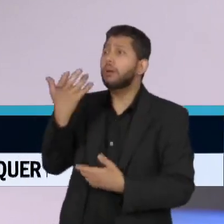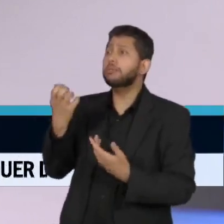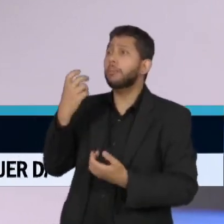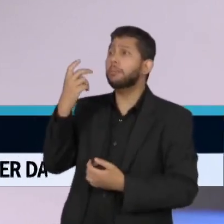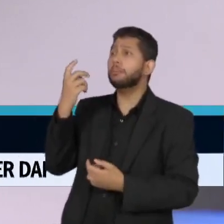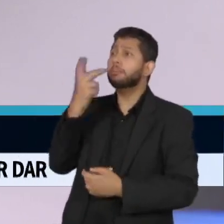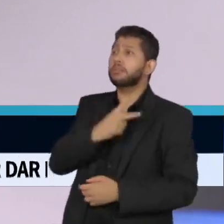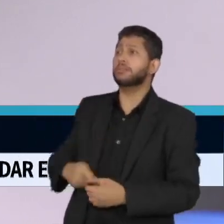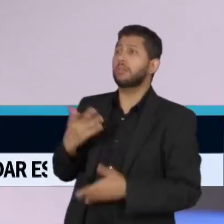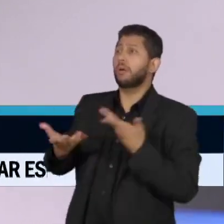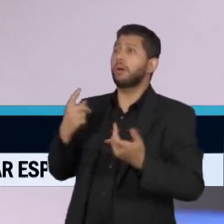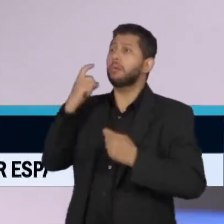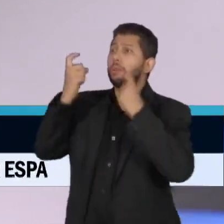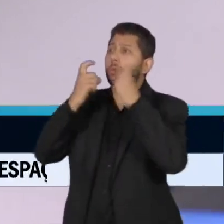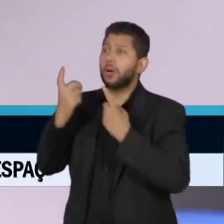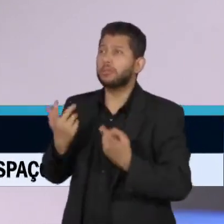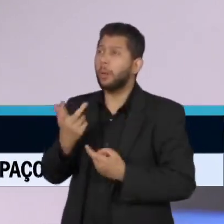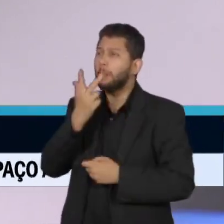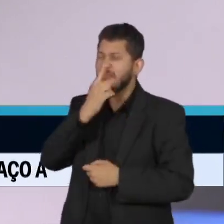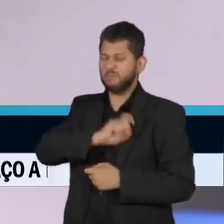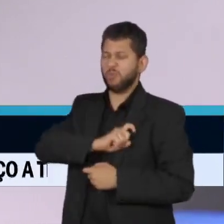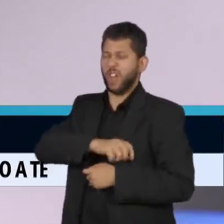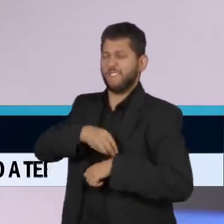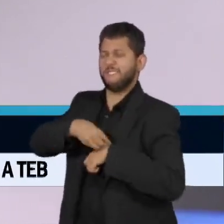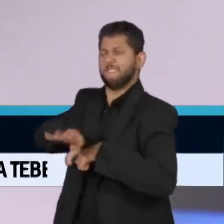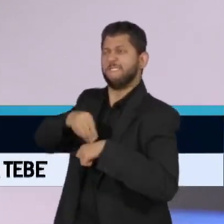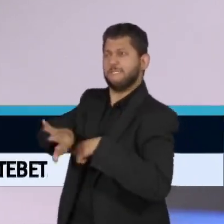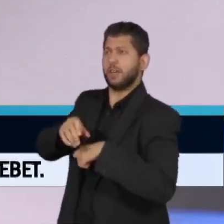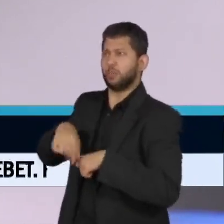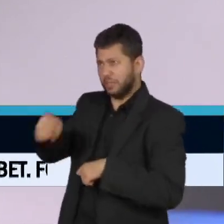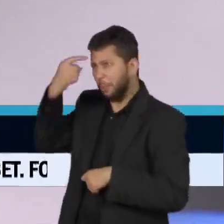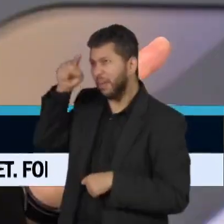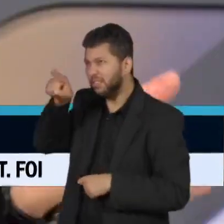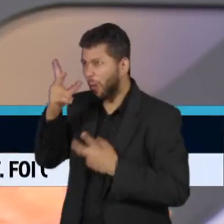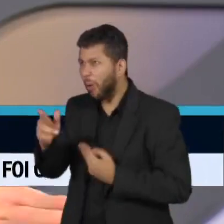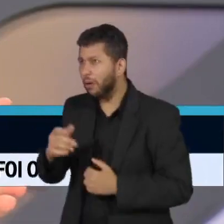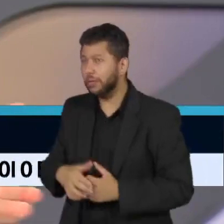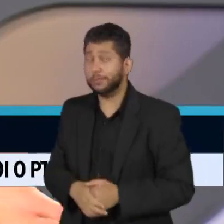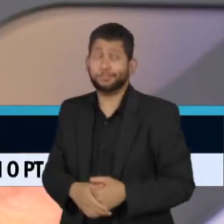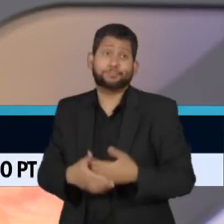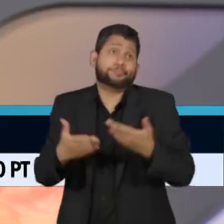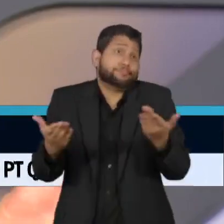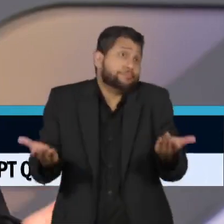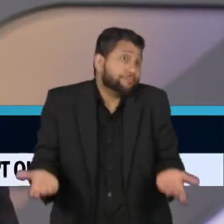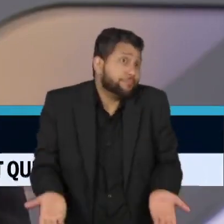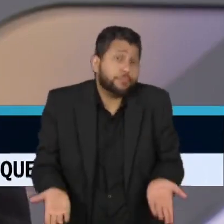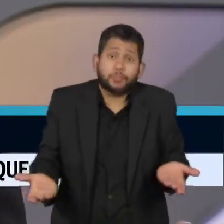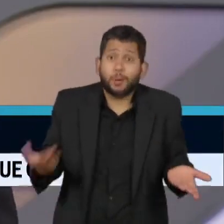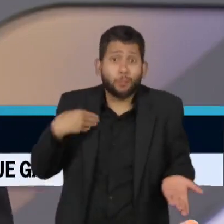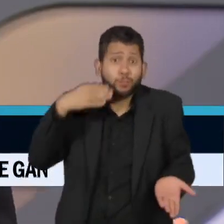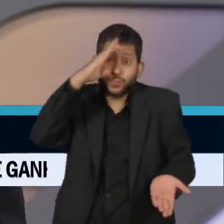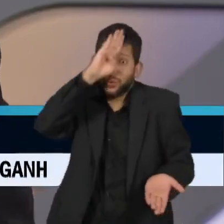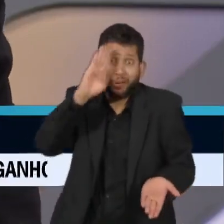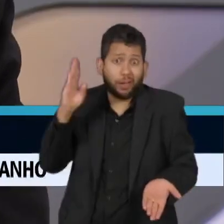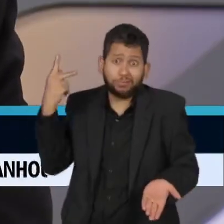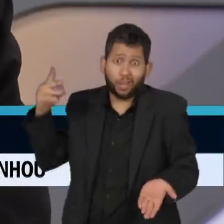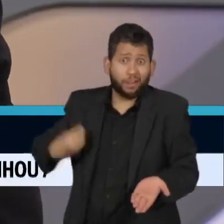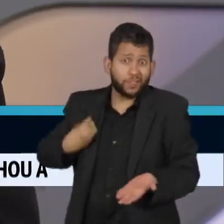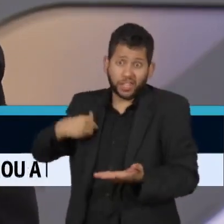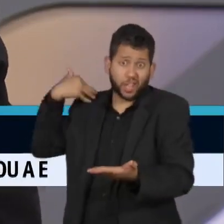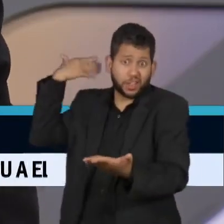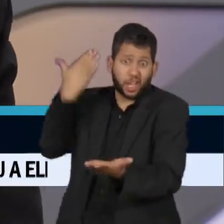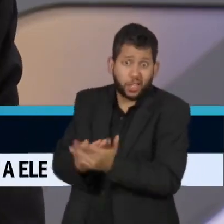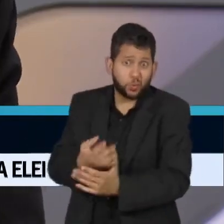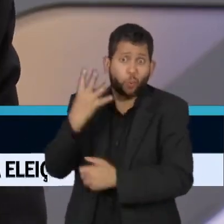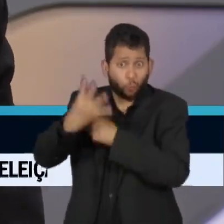presidente e de fato deixar maldades você entende dessa forma e mais uma vez eu acho que o bolsonaro tá sendo coerente ele fez isso